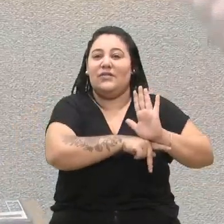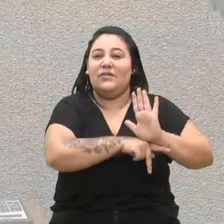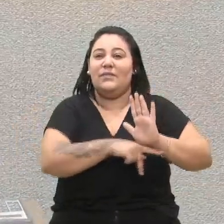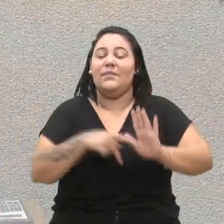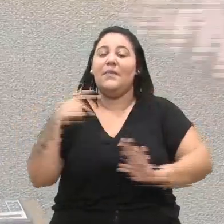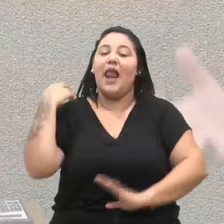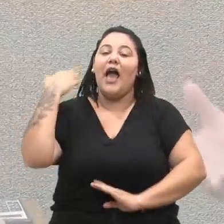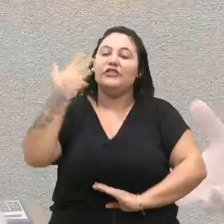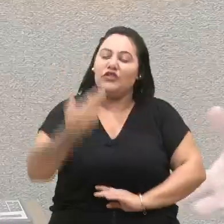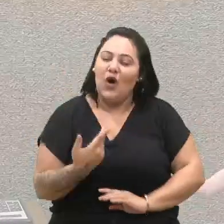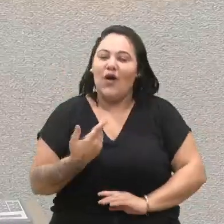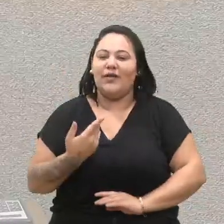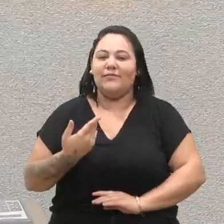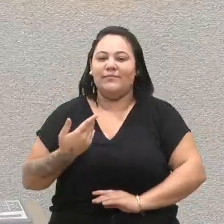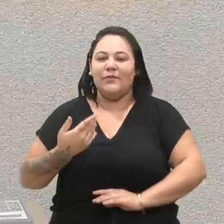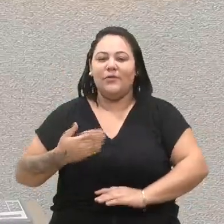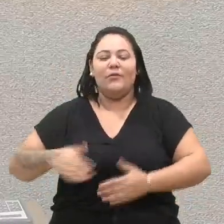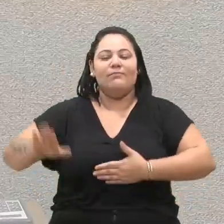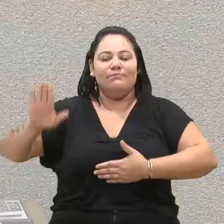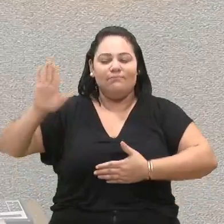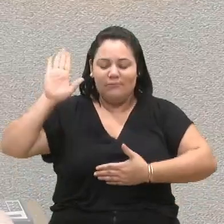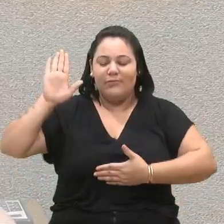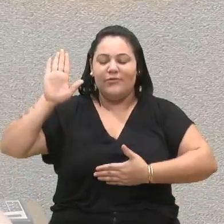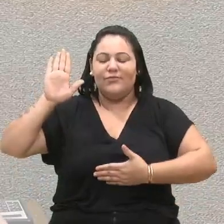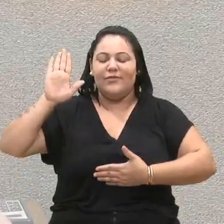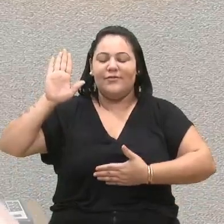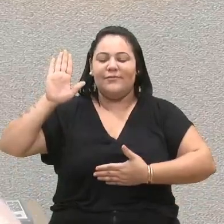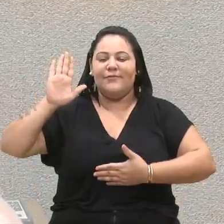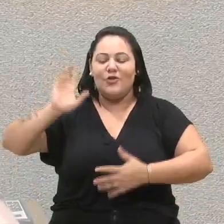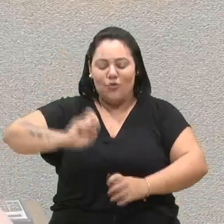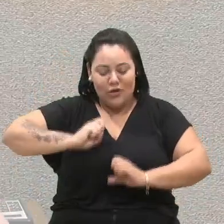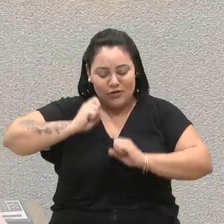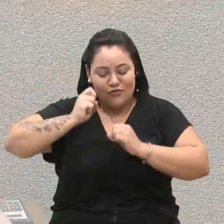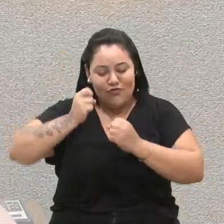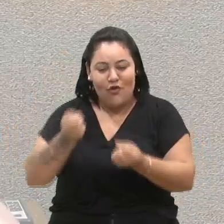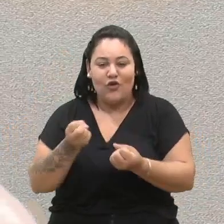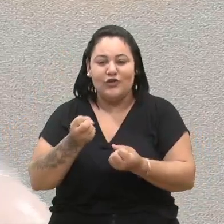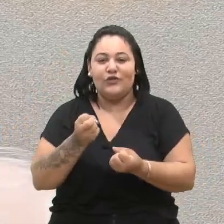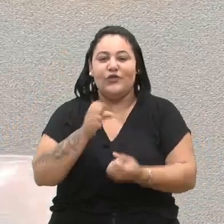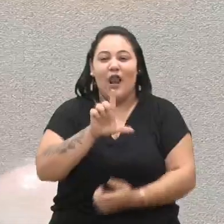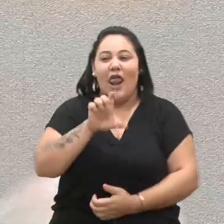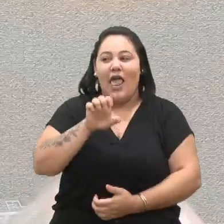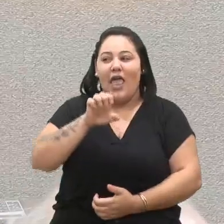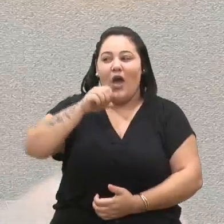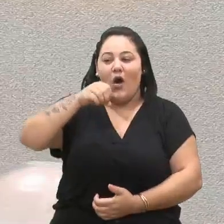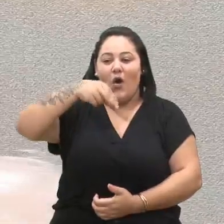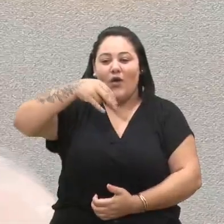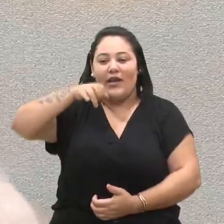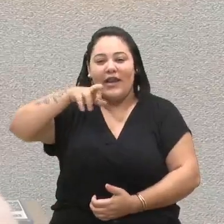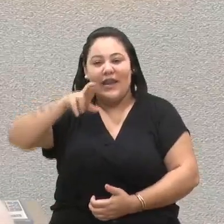história, pelo compromisso, pela dedicação que o Leonir Taufi teve